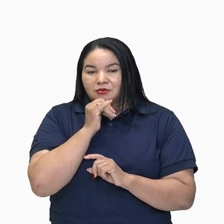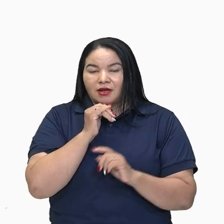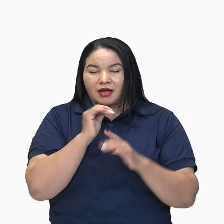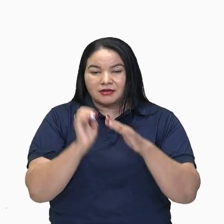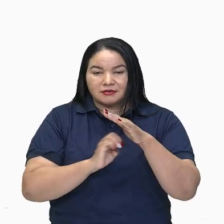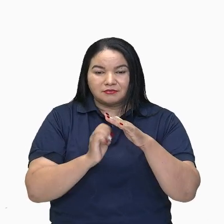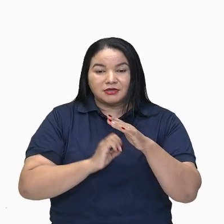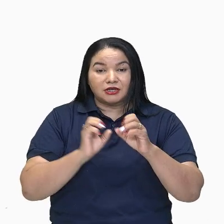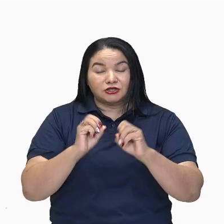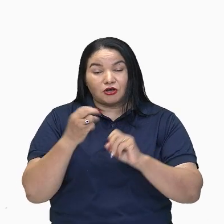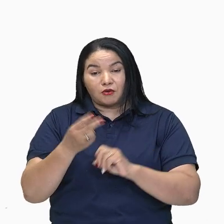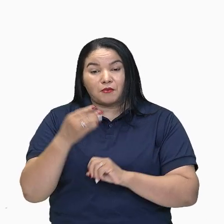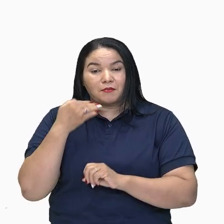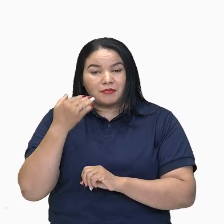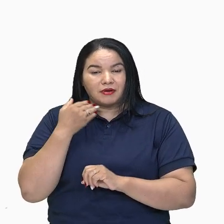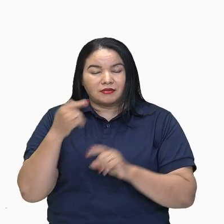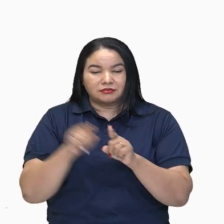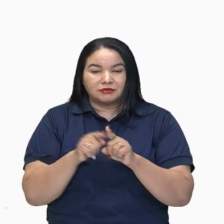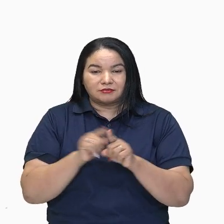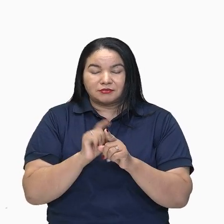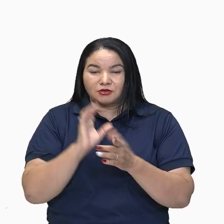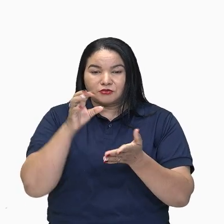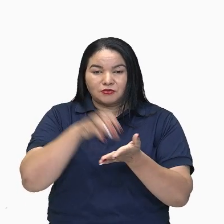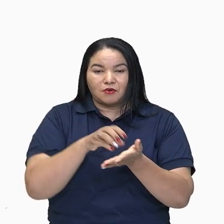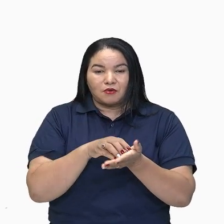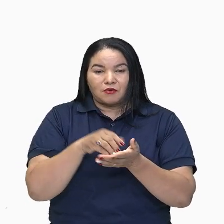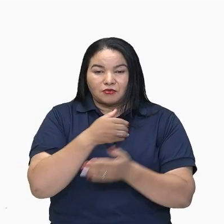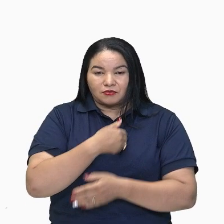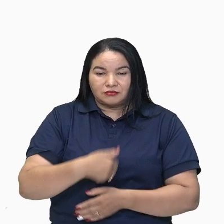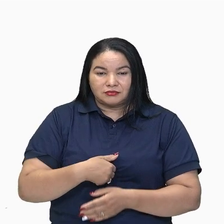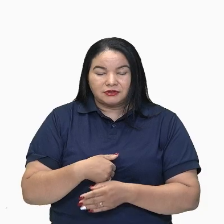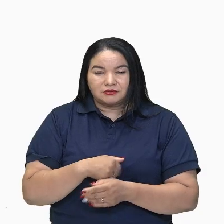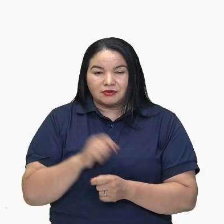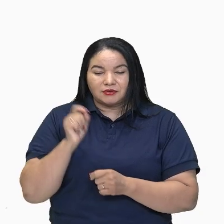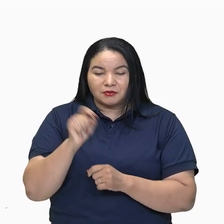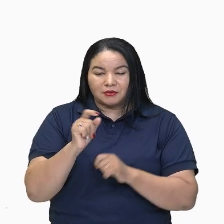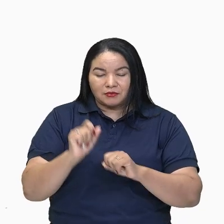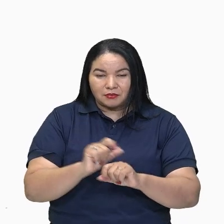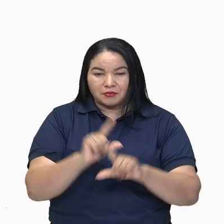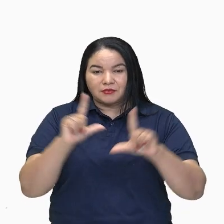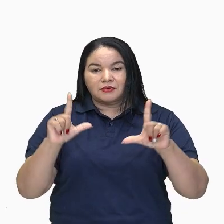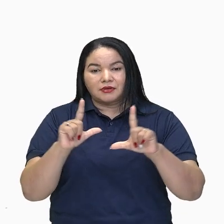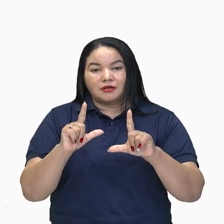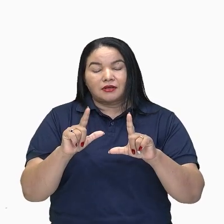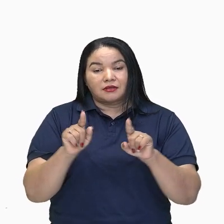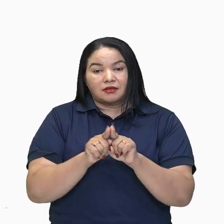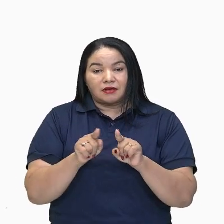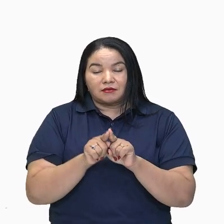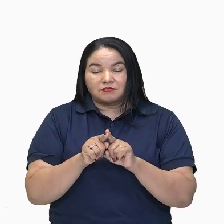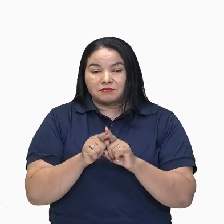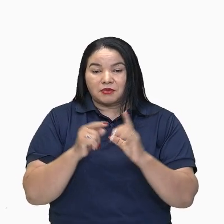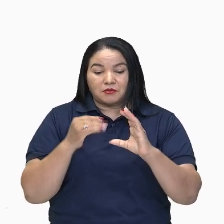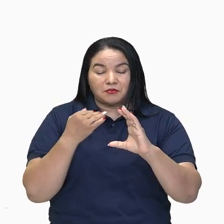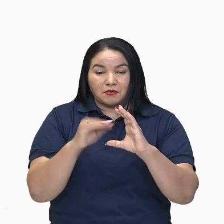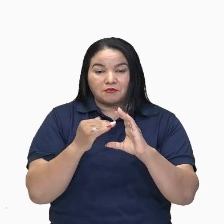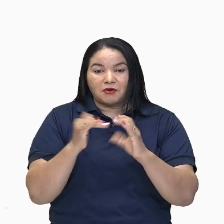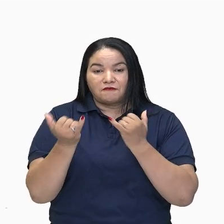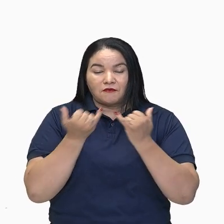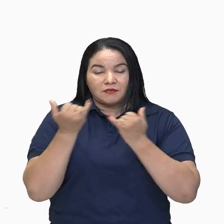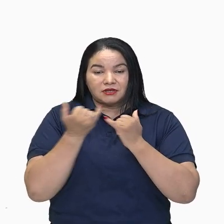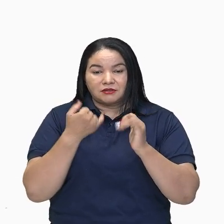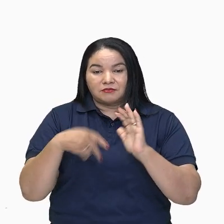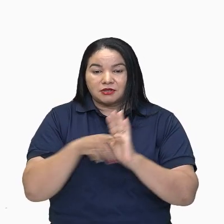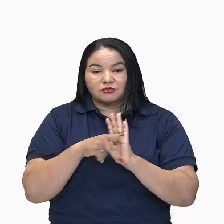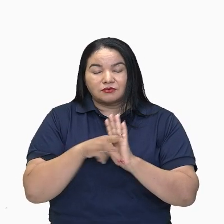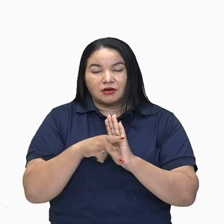ou órgãos governamentais. Ao clicar em links maliciosos ou fornecer dados em páginas fraudulentas, elas